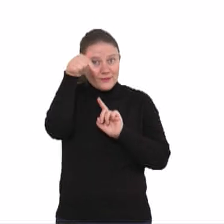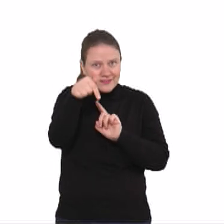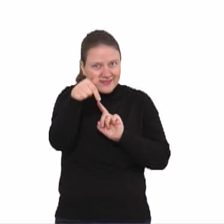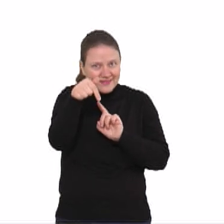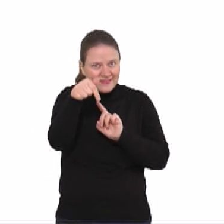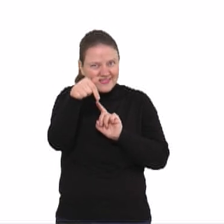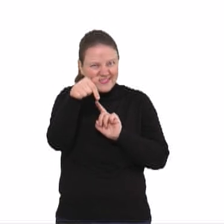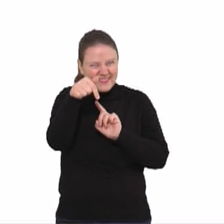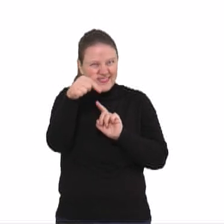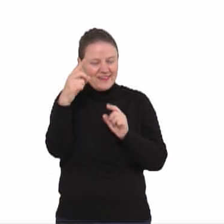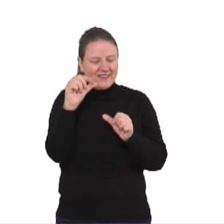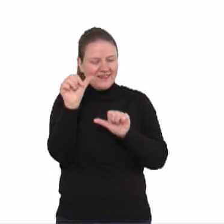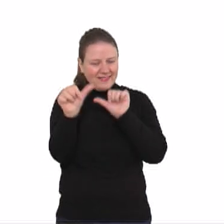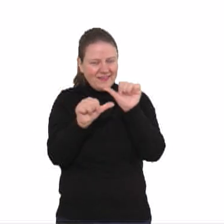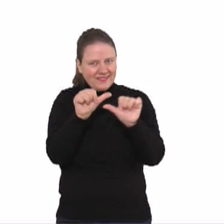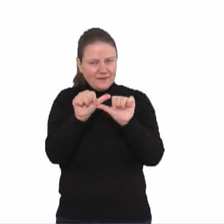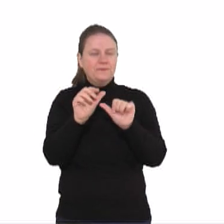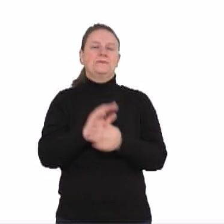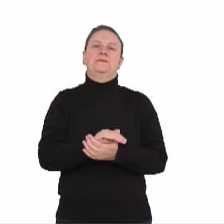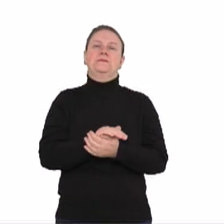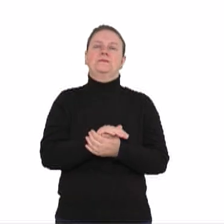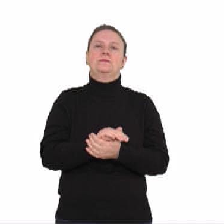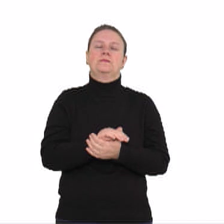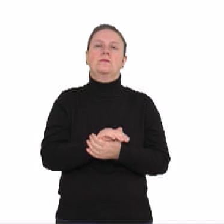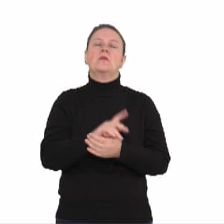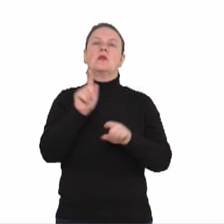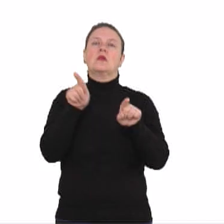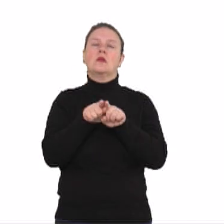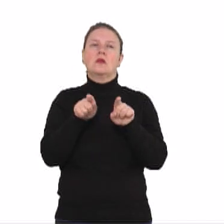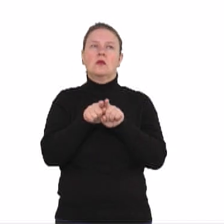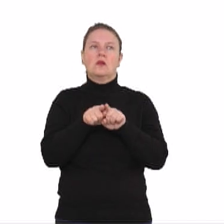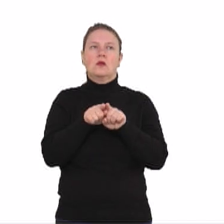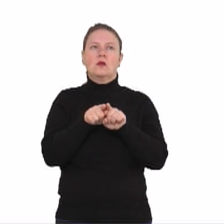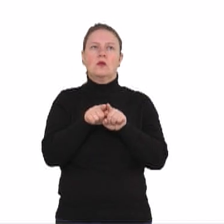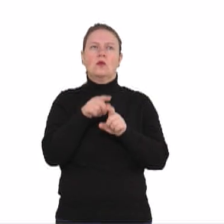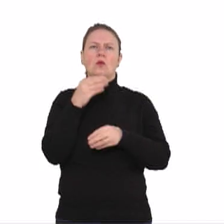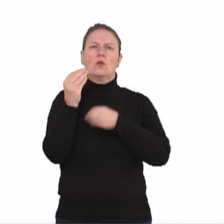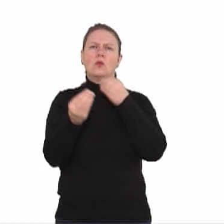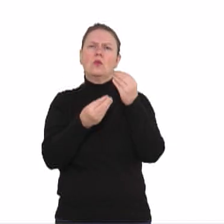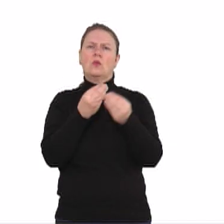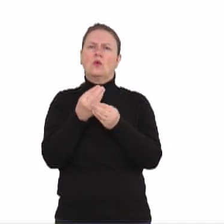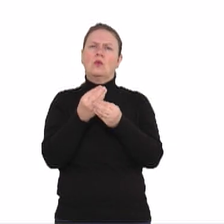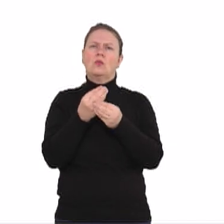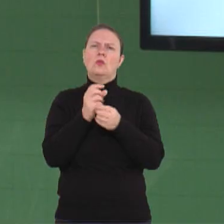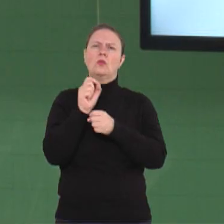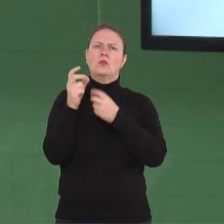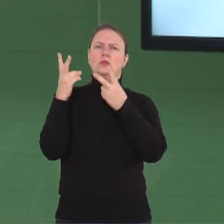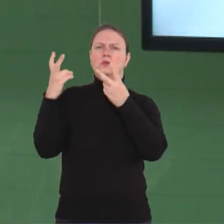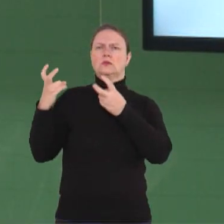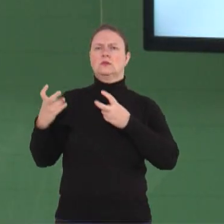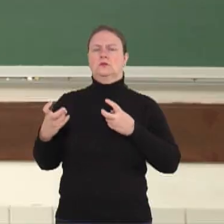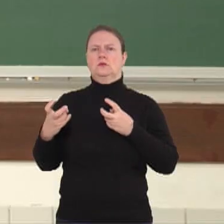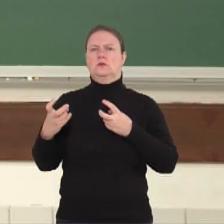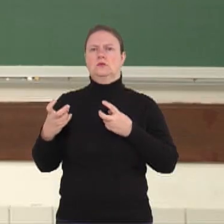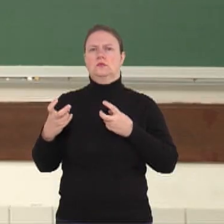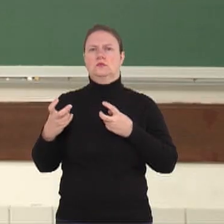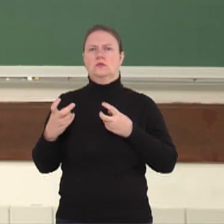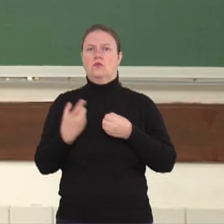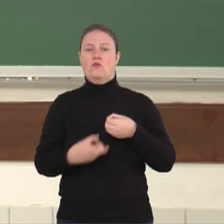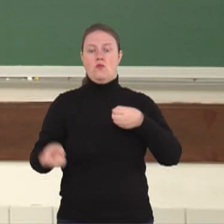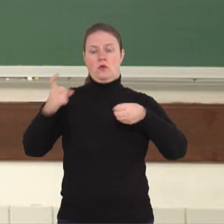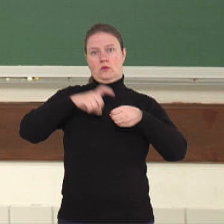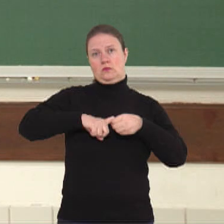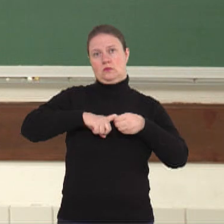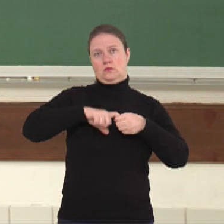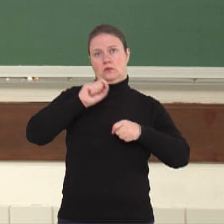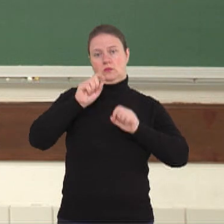tá? Eu vou observar com você. O slide 7, agora vamos observar qual é o elemento. De novo, vamos de novo para o texto e